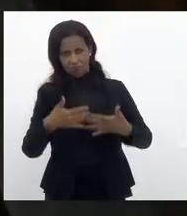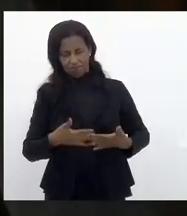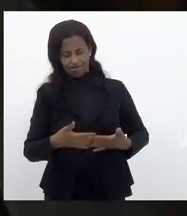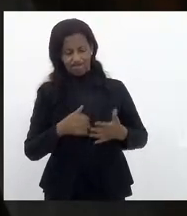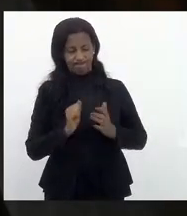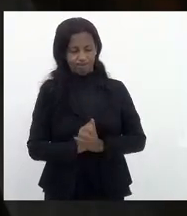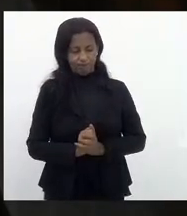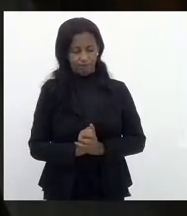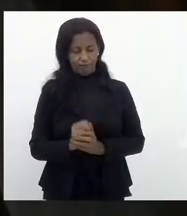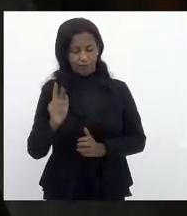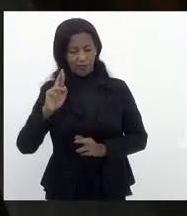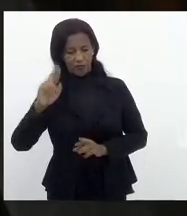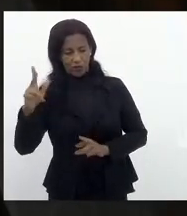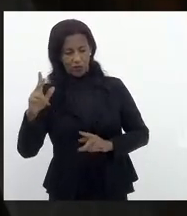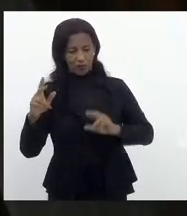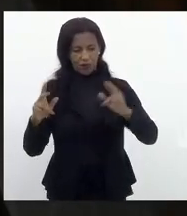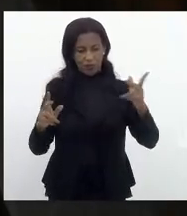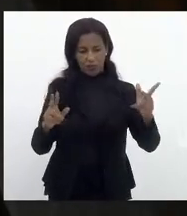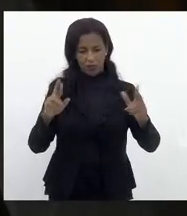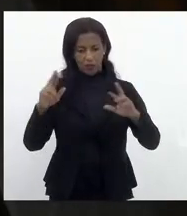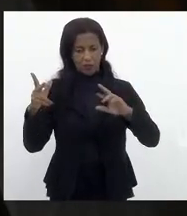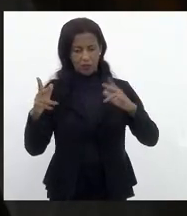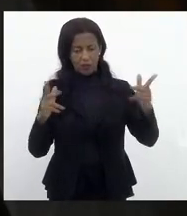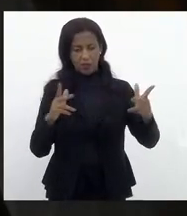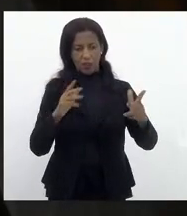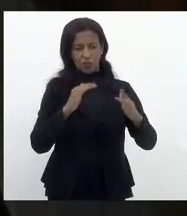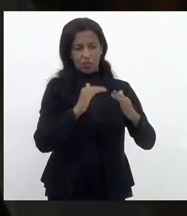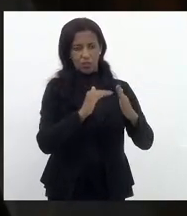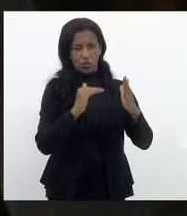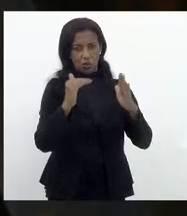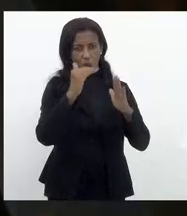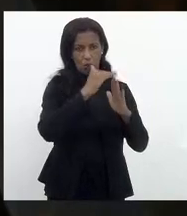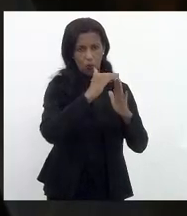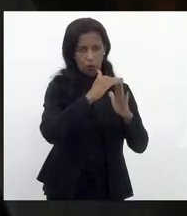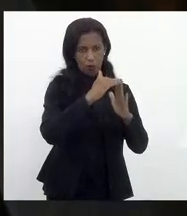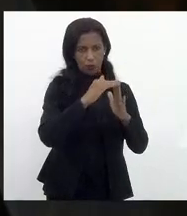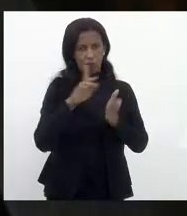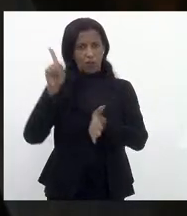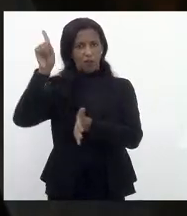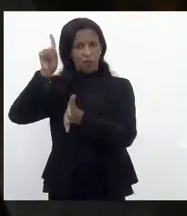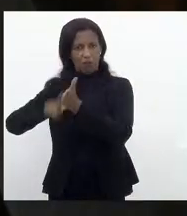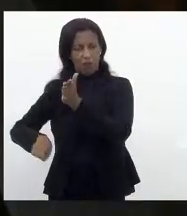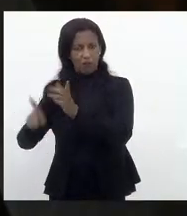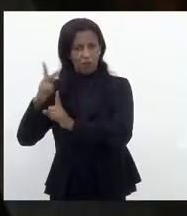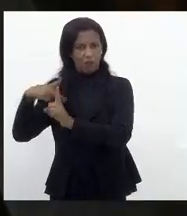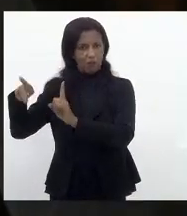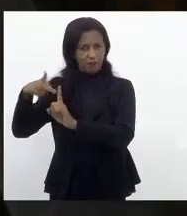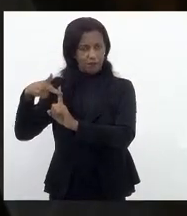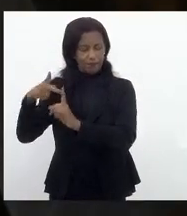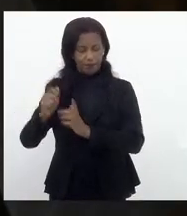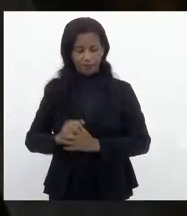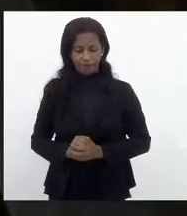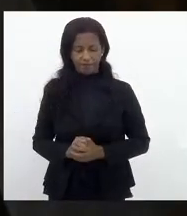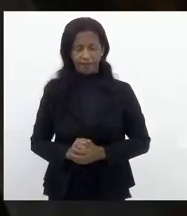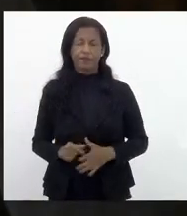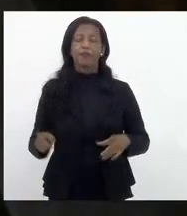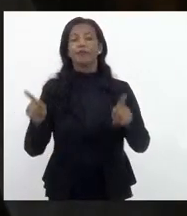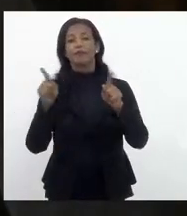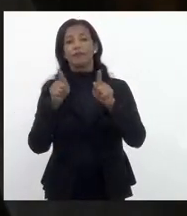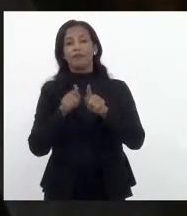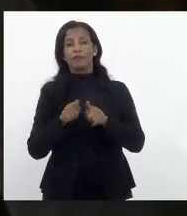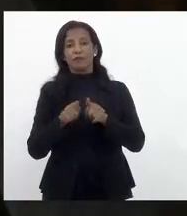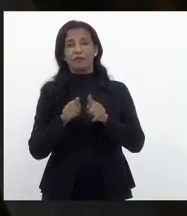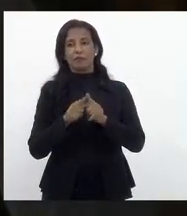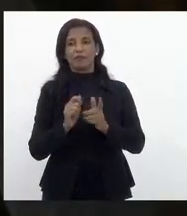da diferença entre insuficiência de cobertura e déficit Previdenciário inclusive